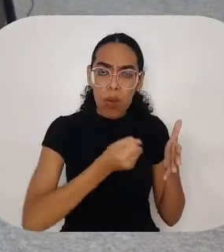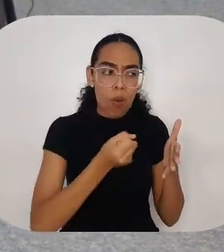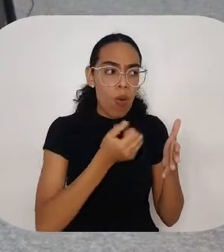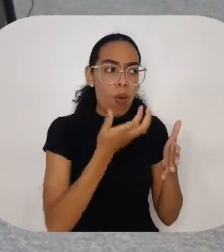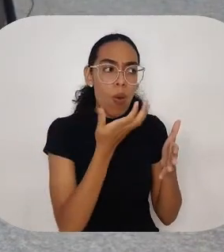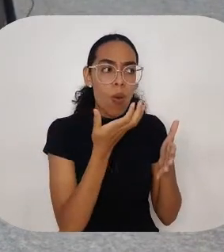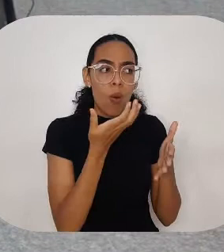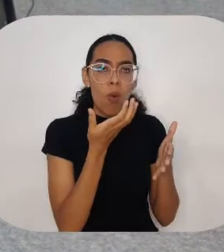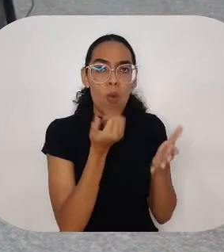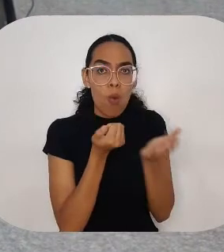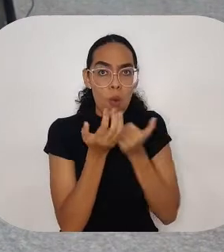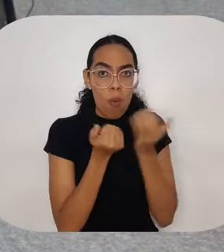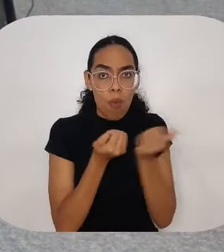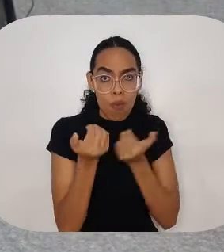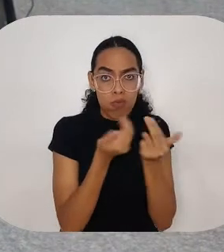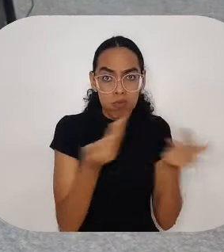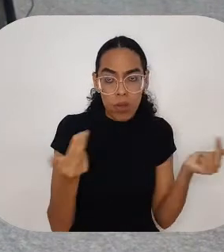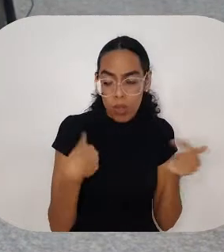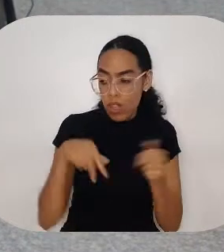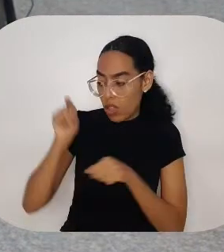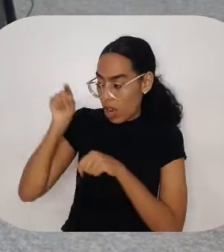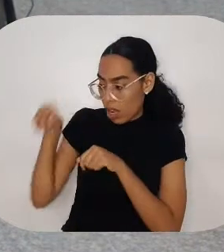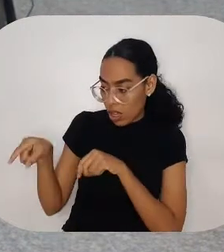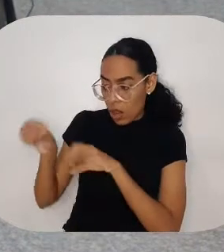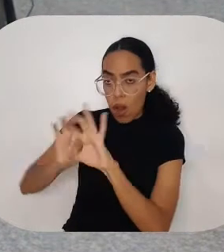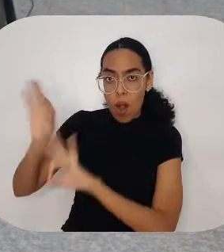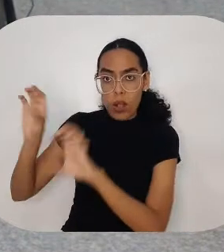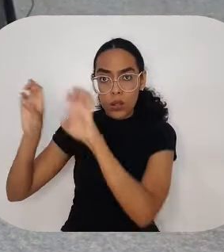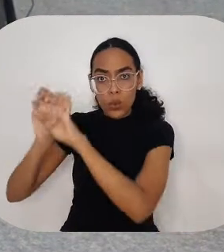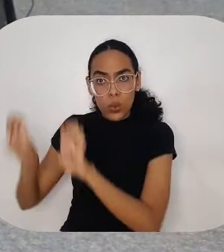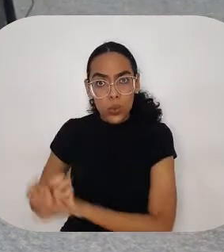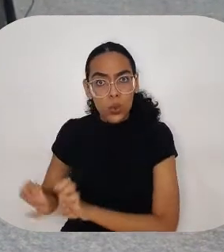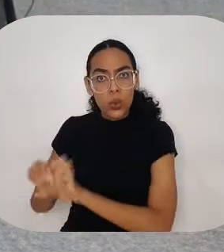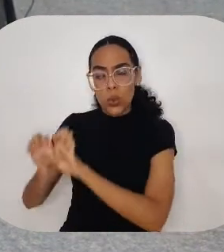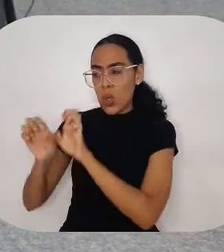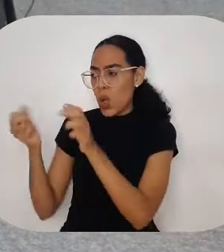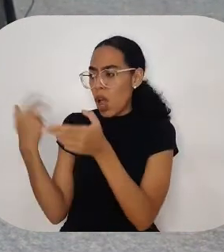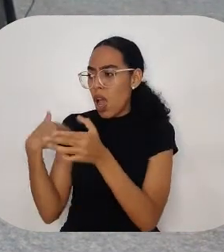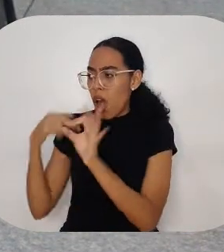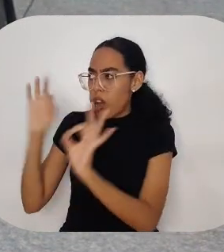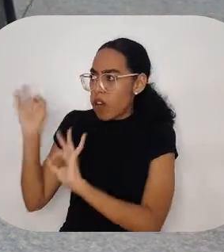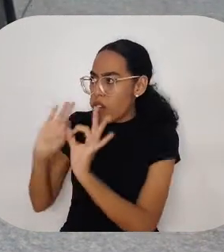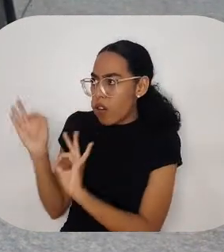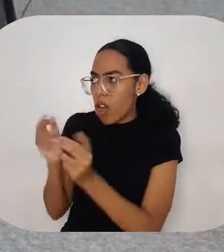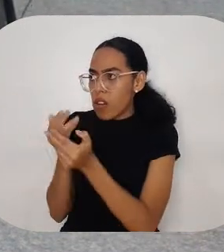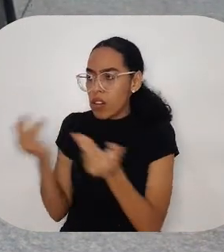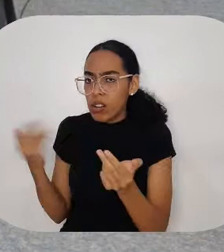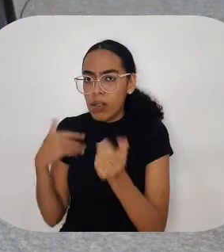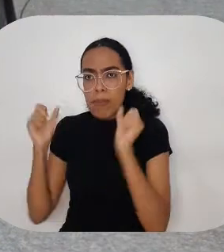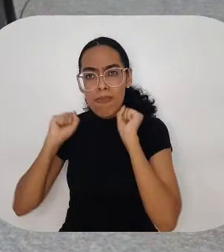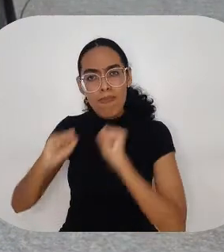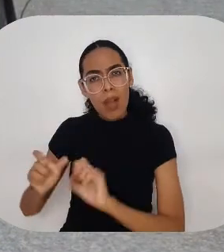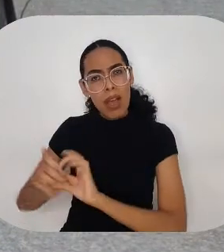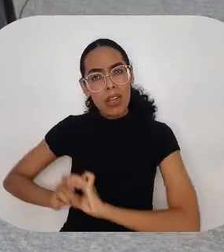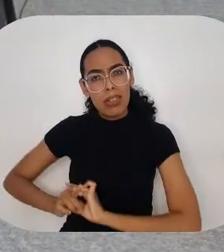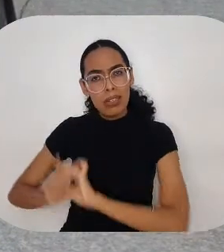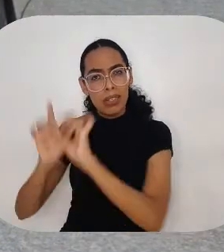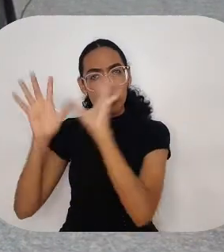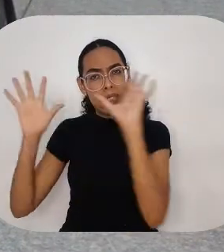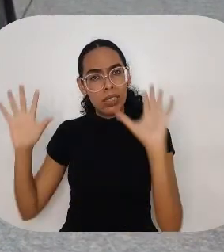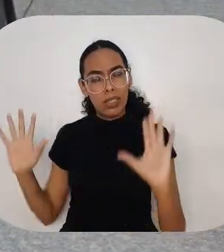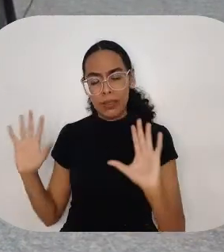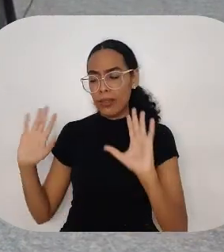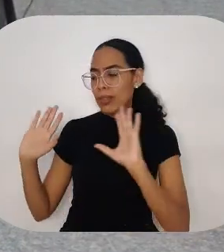negócio da decoração. Não ficou com a festa toda sozinho para organizar. Enquanto isso, o lado de cá pode fazer